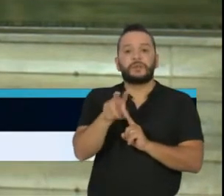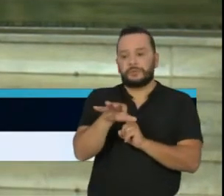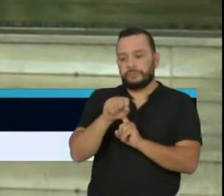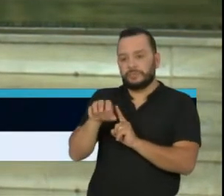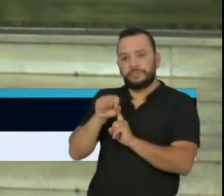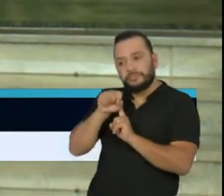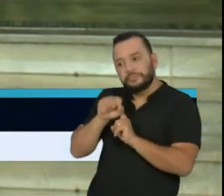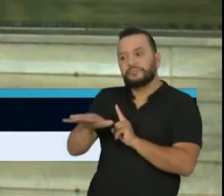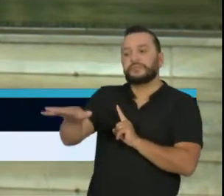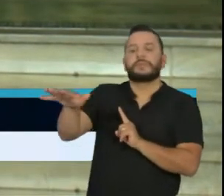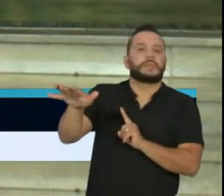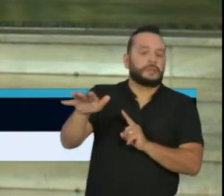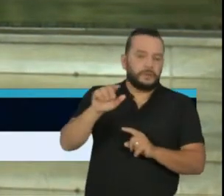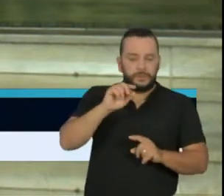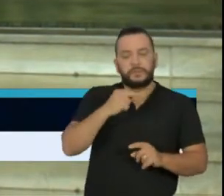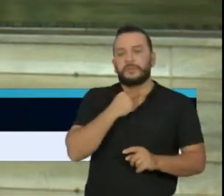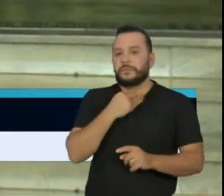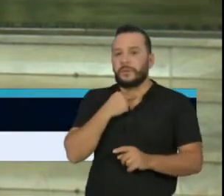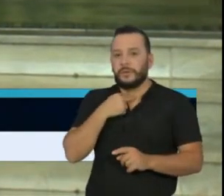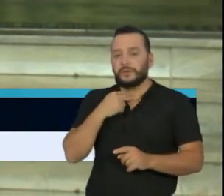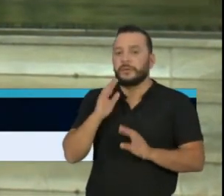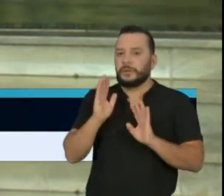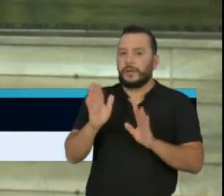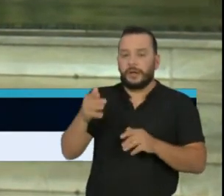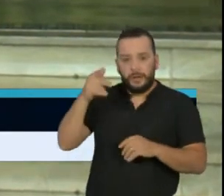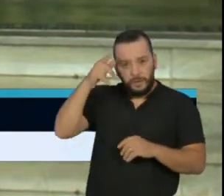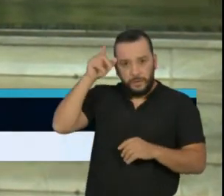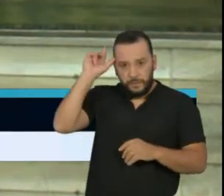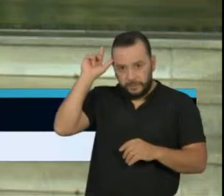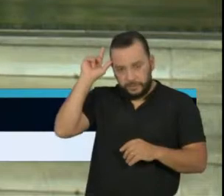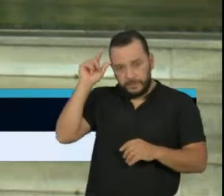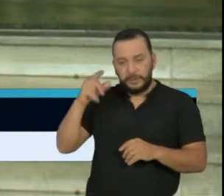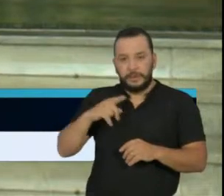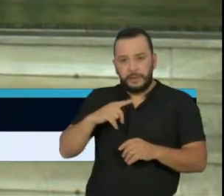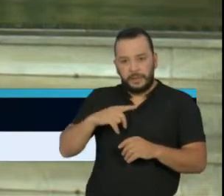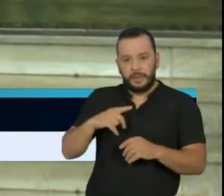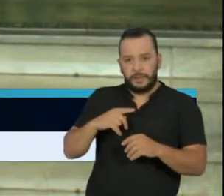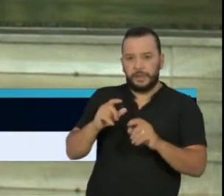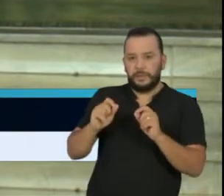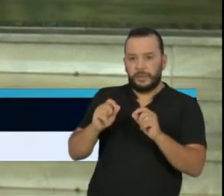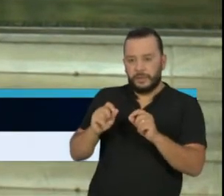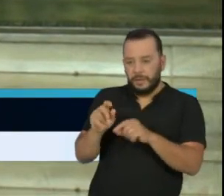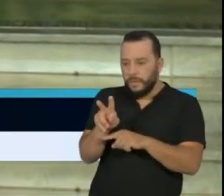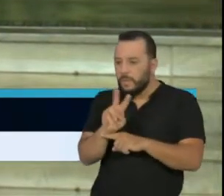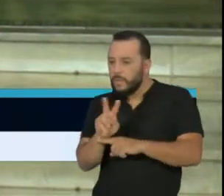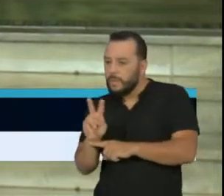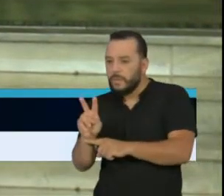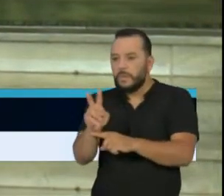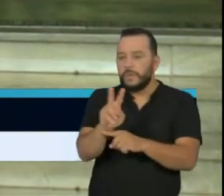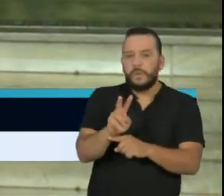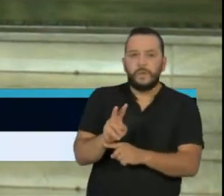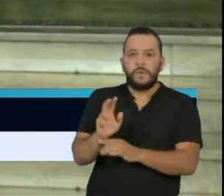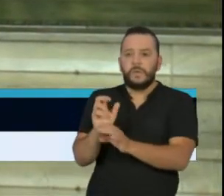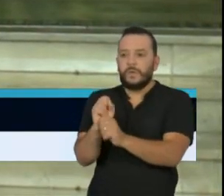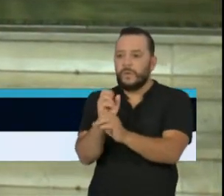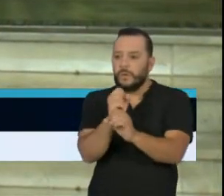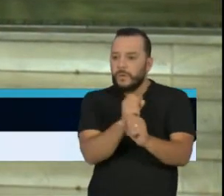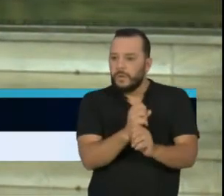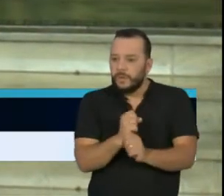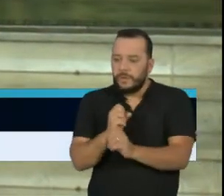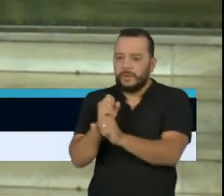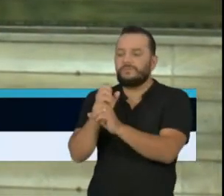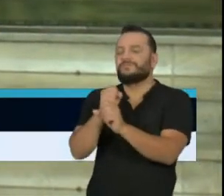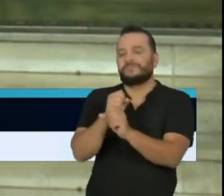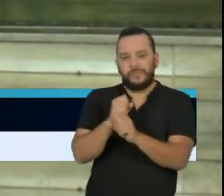familiares. O sistema de monitoramento inteligente nos indicou que ontem baixamos para 48% o índice de